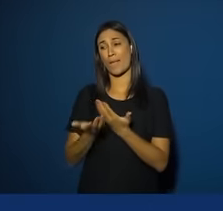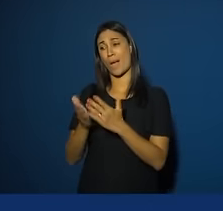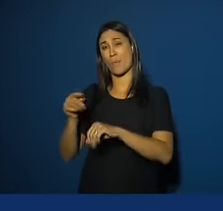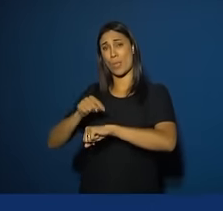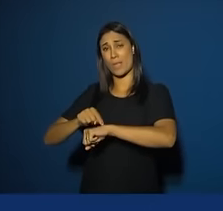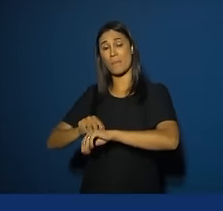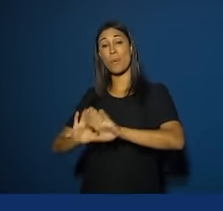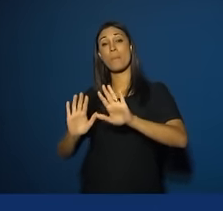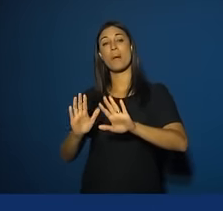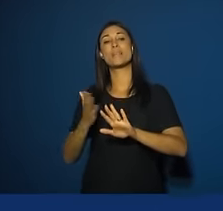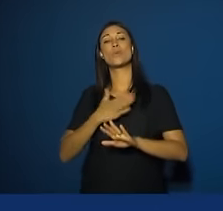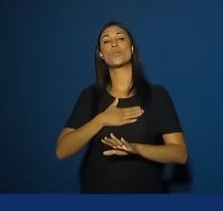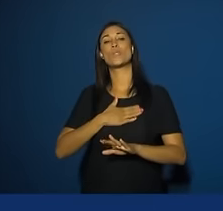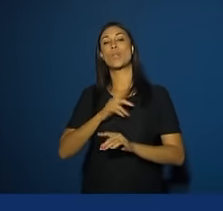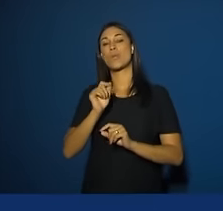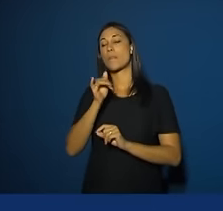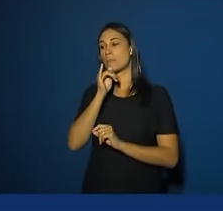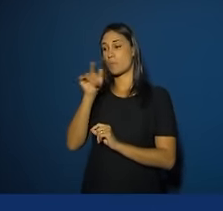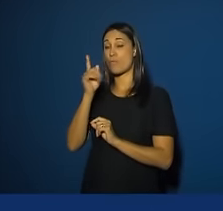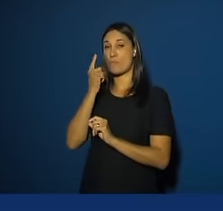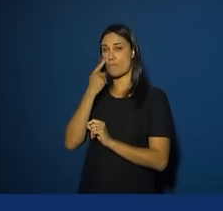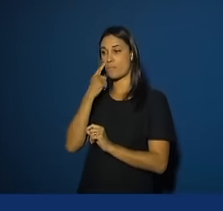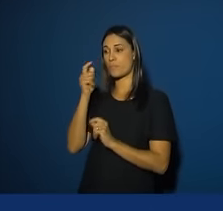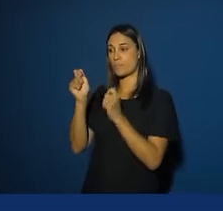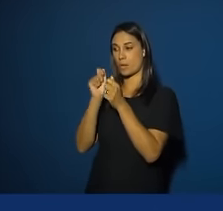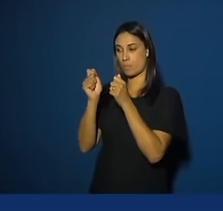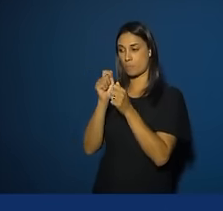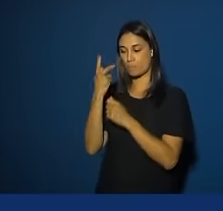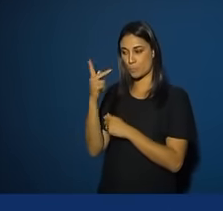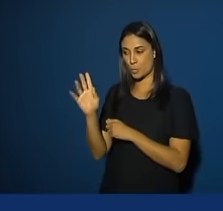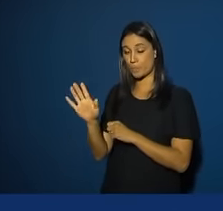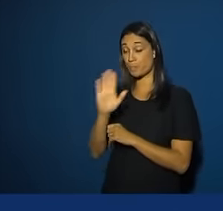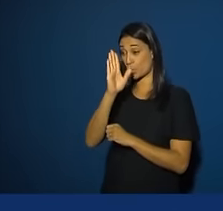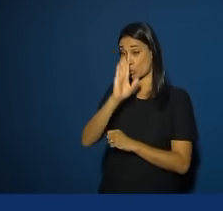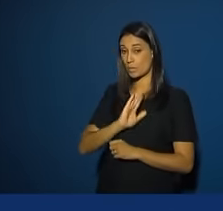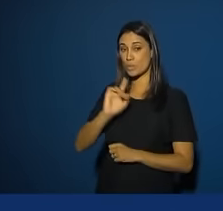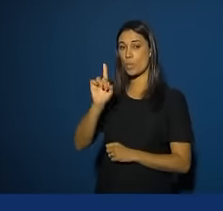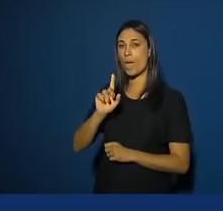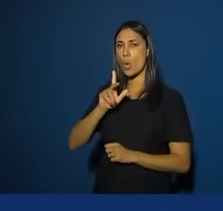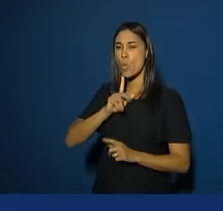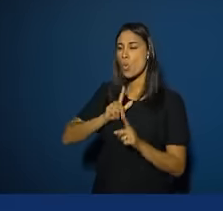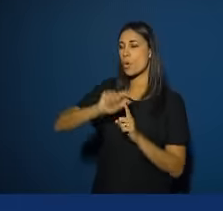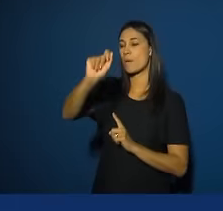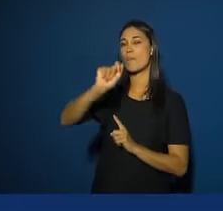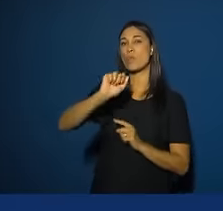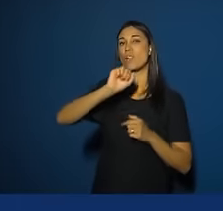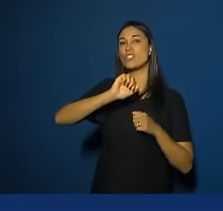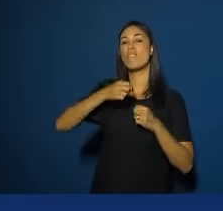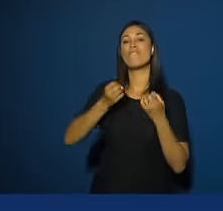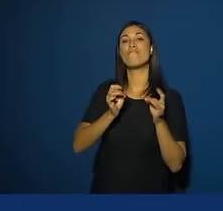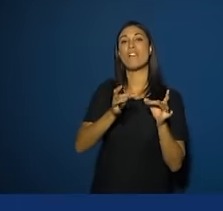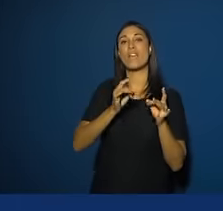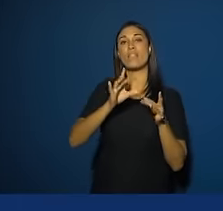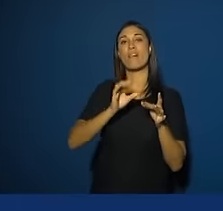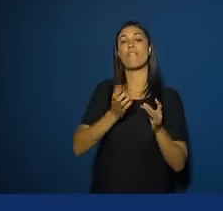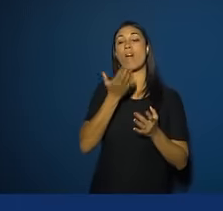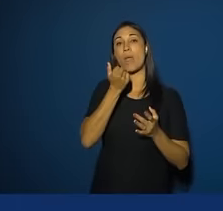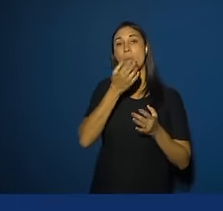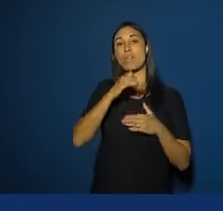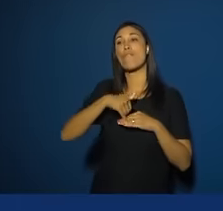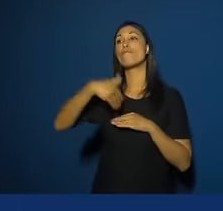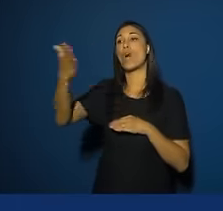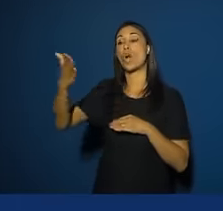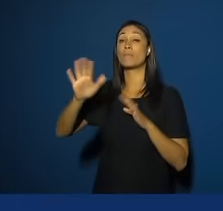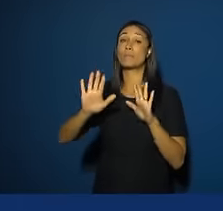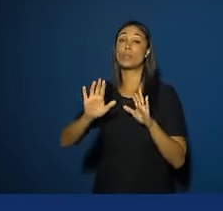nosso tempo mas eu queria uma manchete tua sobre o Brasil nisso o Brasil é um campeão mundial de exportação de alimentos portanto depende